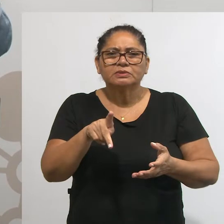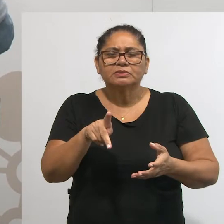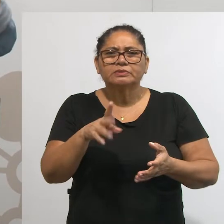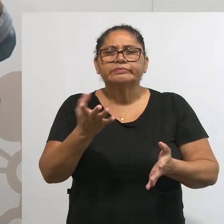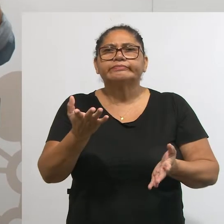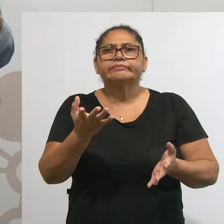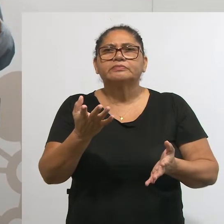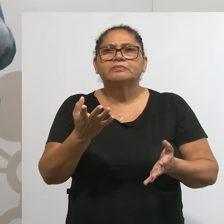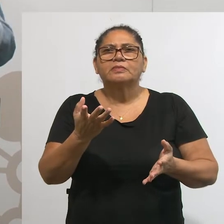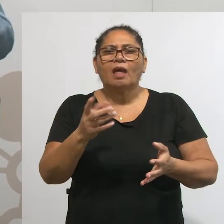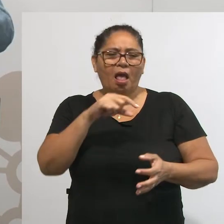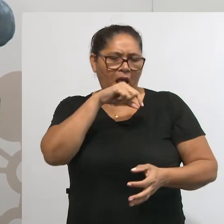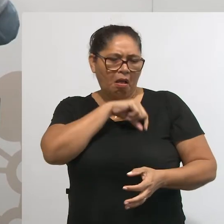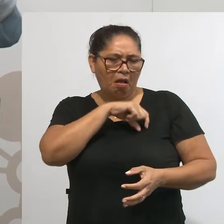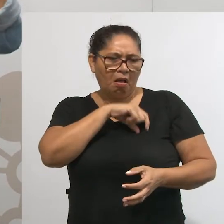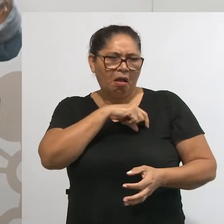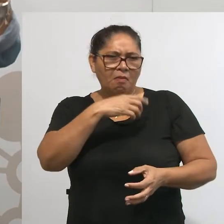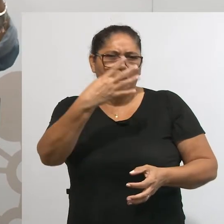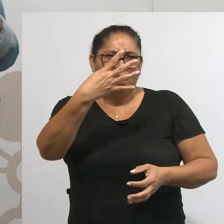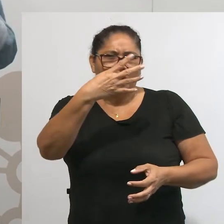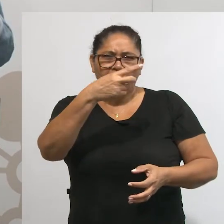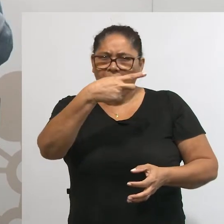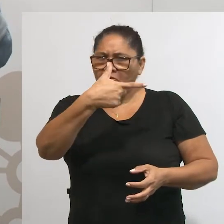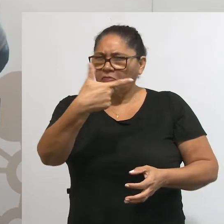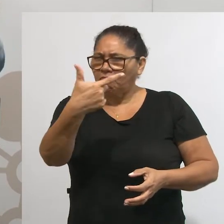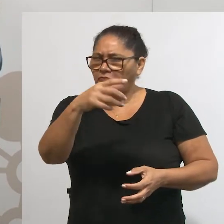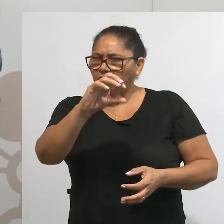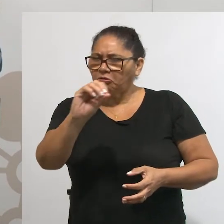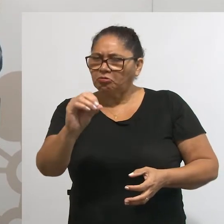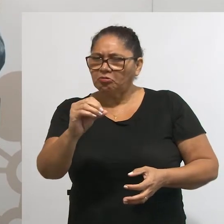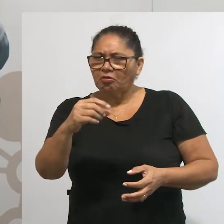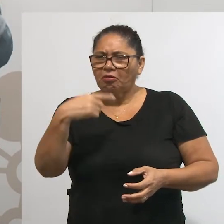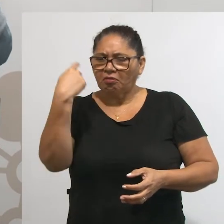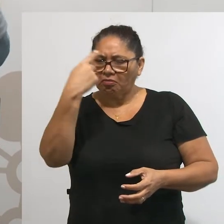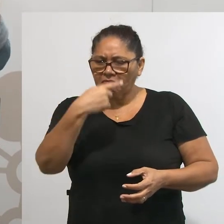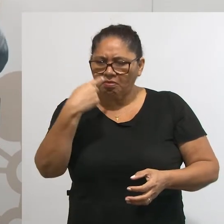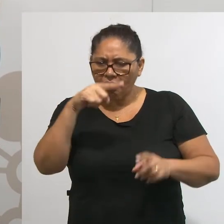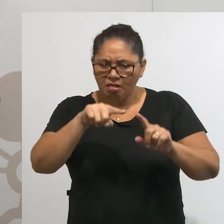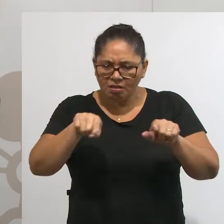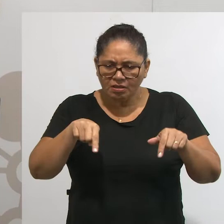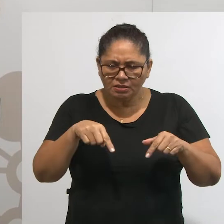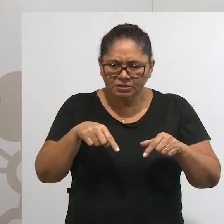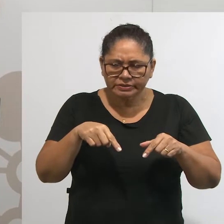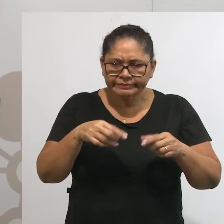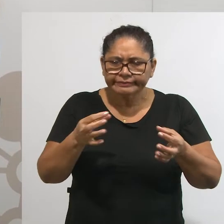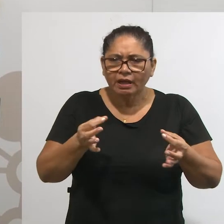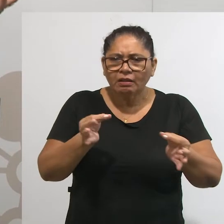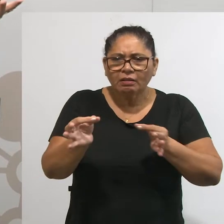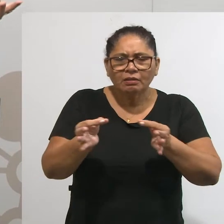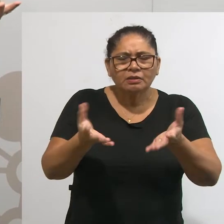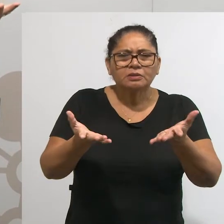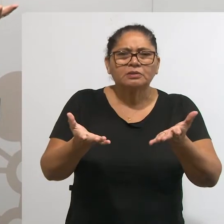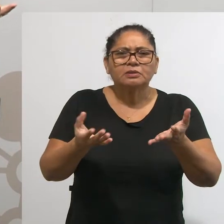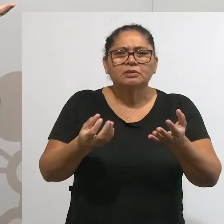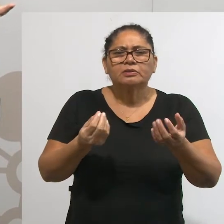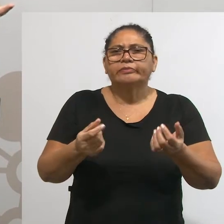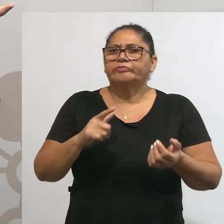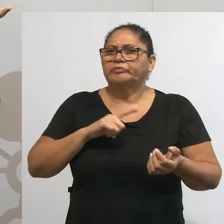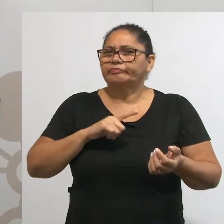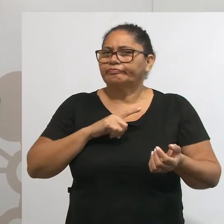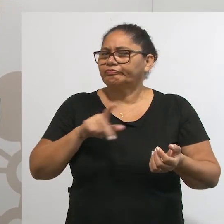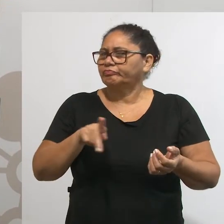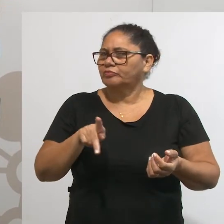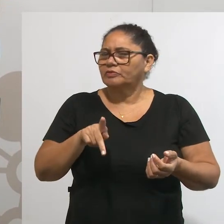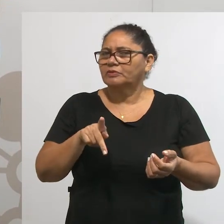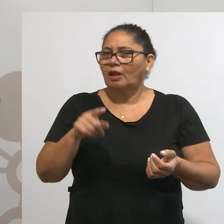para complementar o salário trabalham mais 20 horas, 60 horas em sala. E aí essa estrutura muitas vezes não permite que o professor pense.